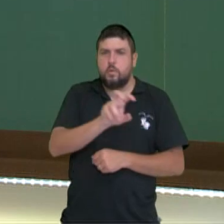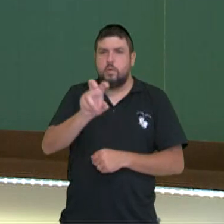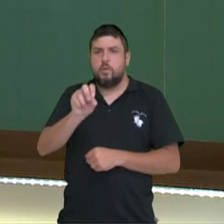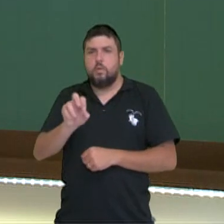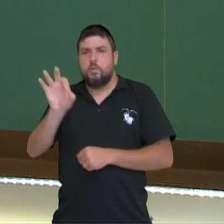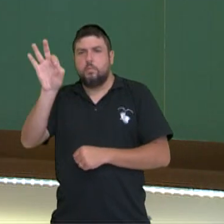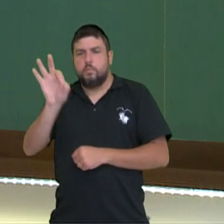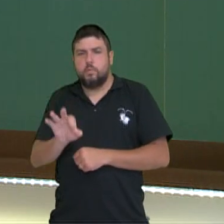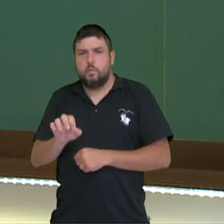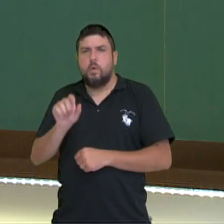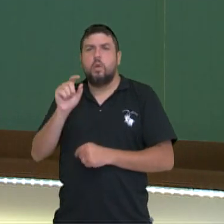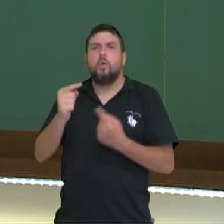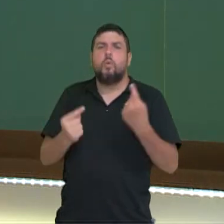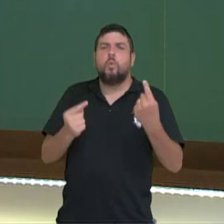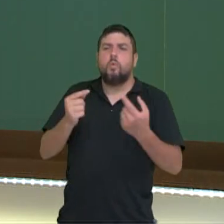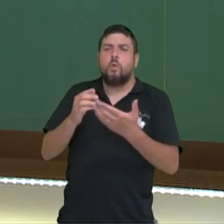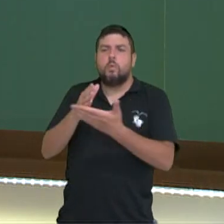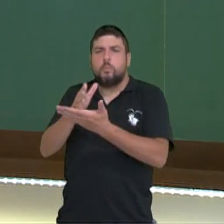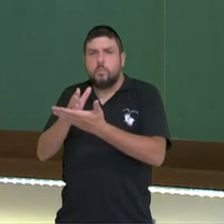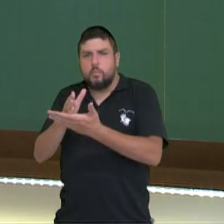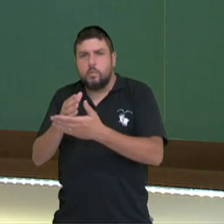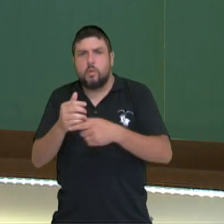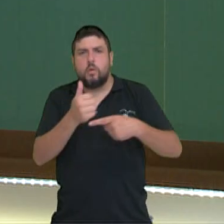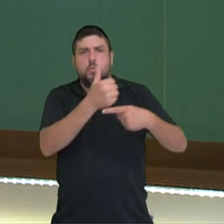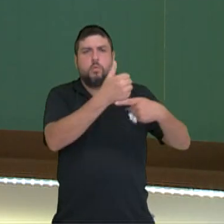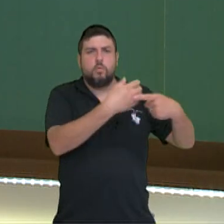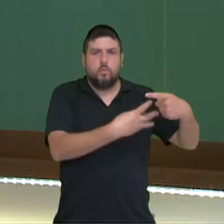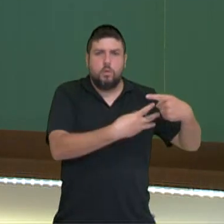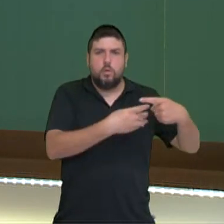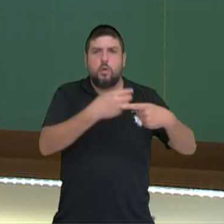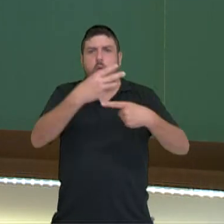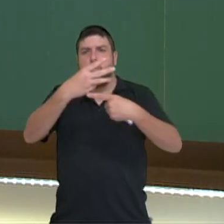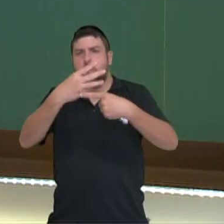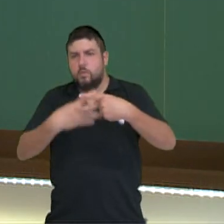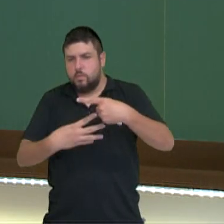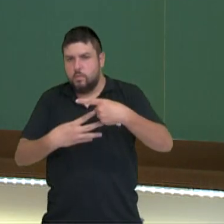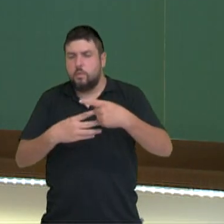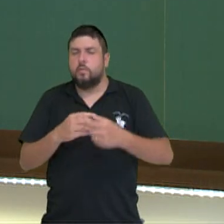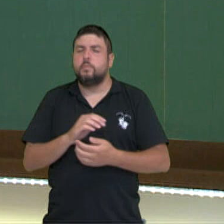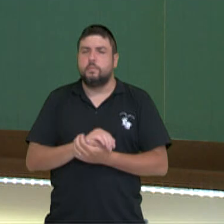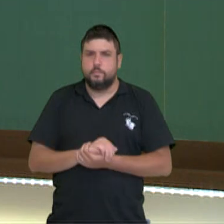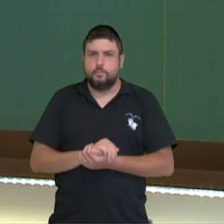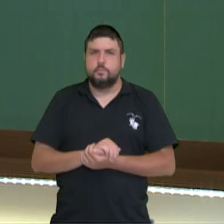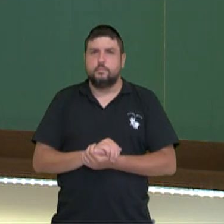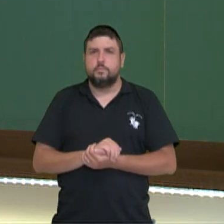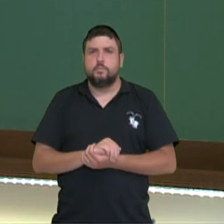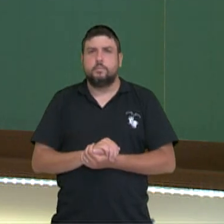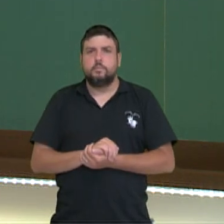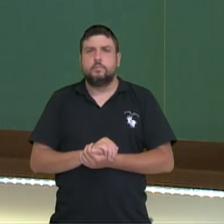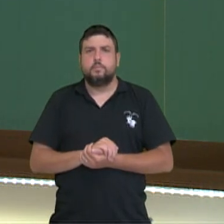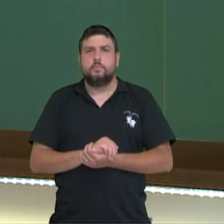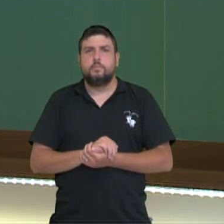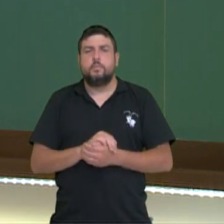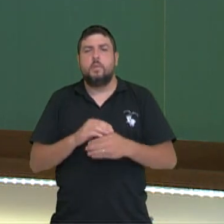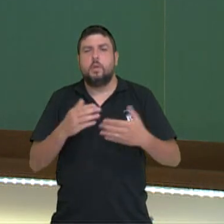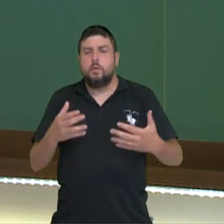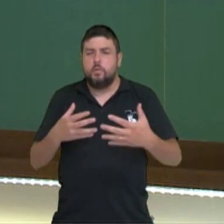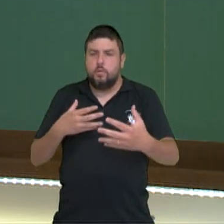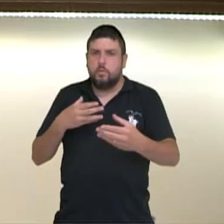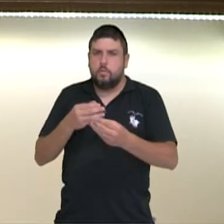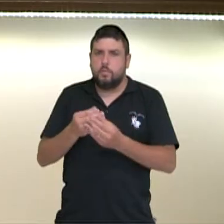que representam metade, 1/4, 3/4, você lembra? Muito bem. Então, essa foi a